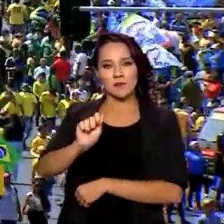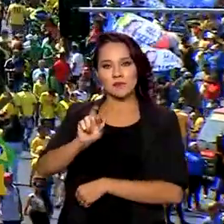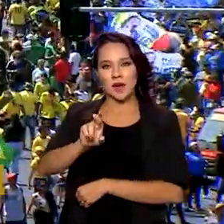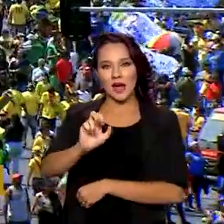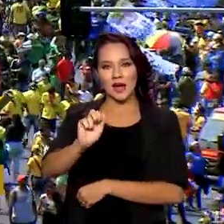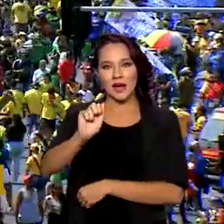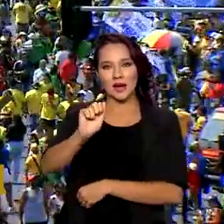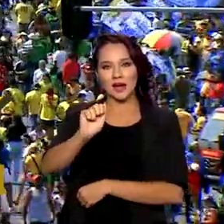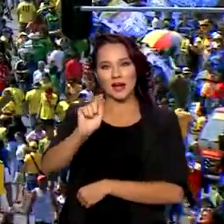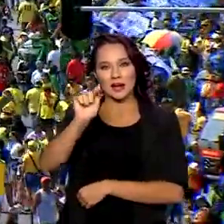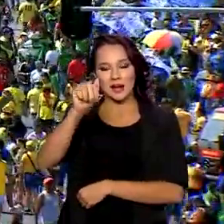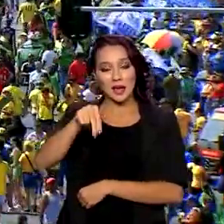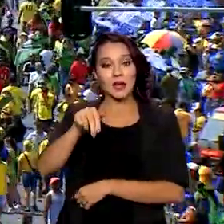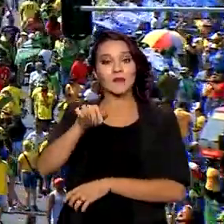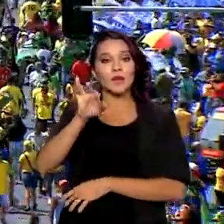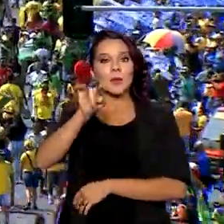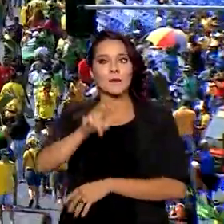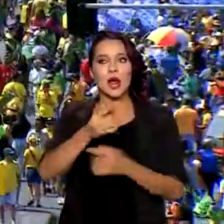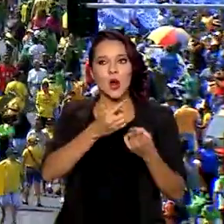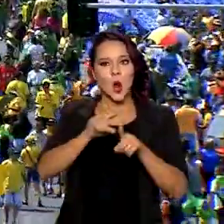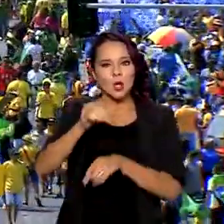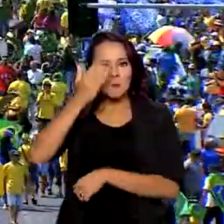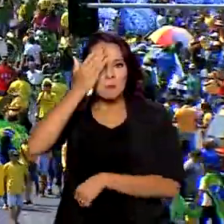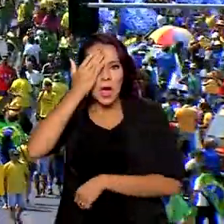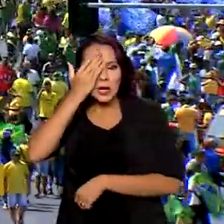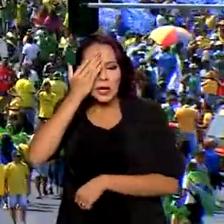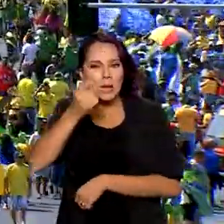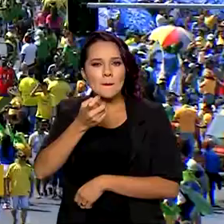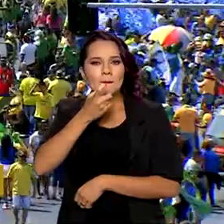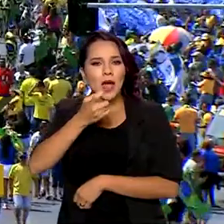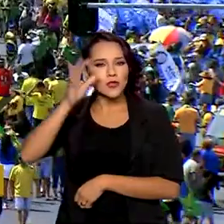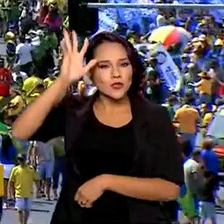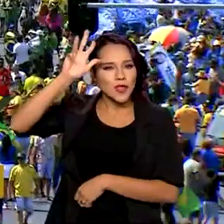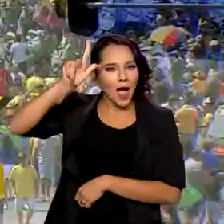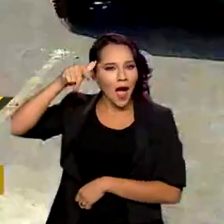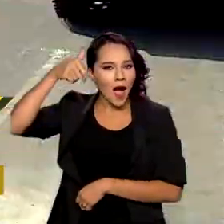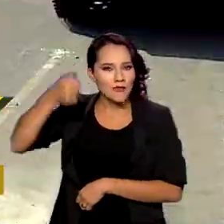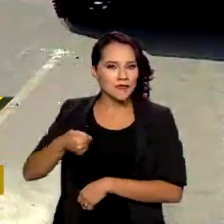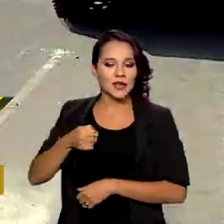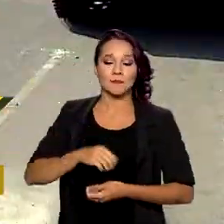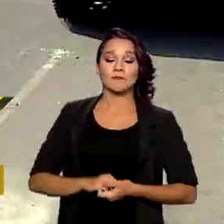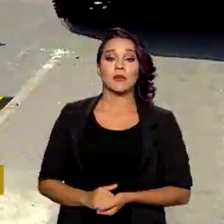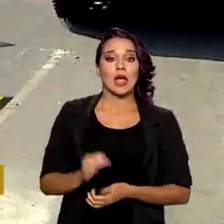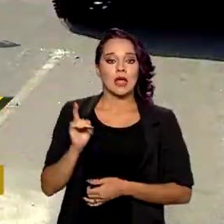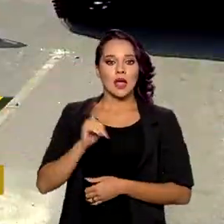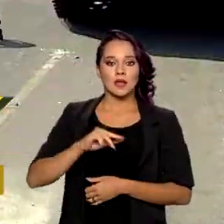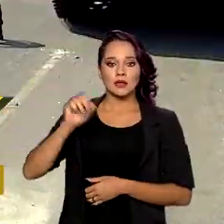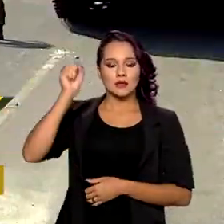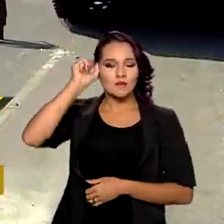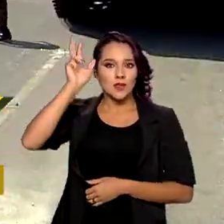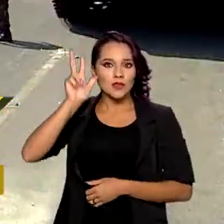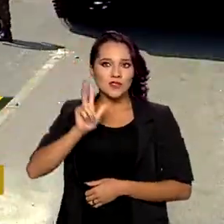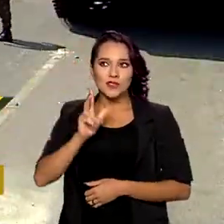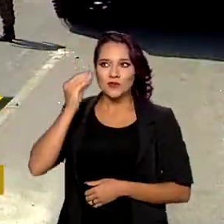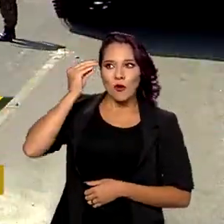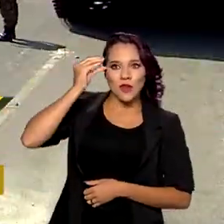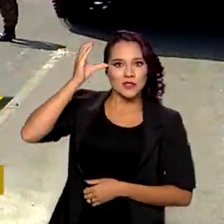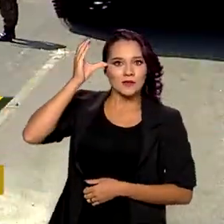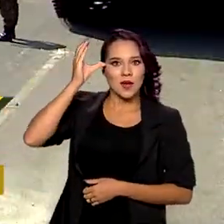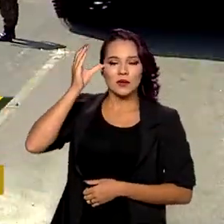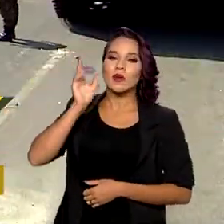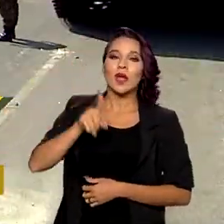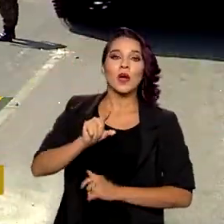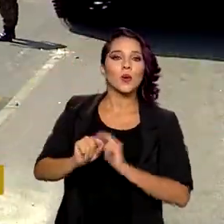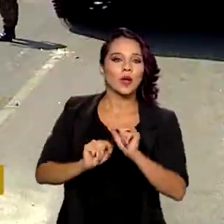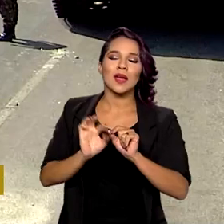combater a pirataria ali na região do Chifre da África. Esse conhecimento, essa expertise, ele também